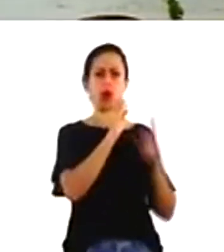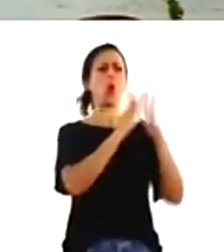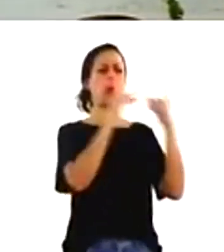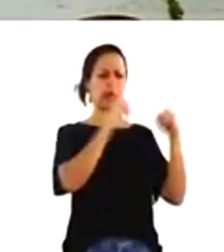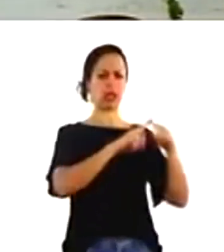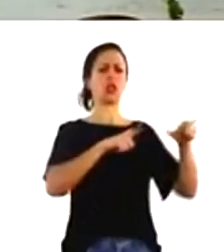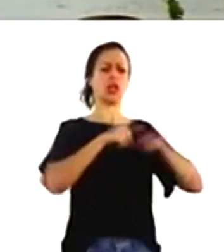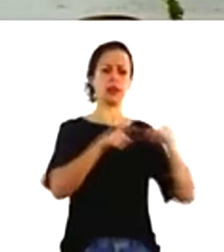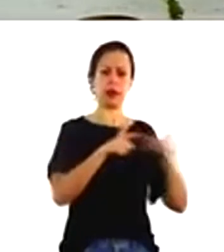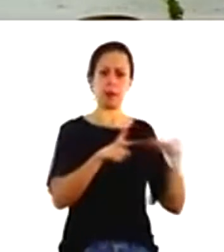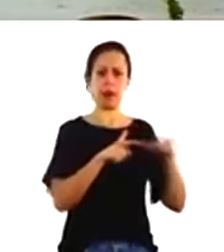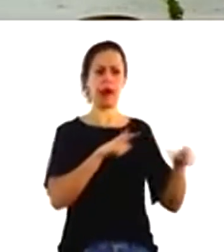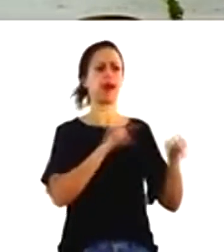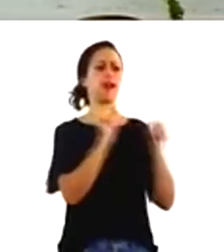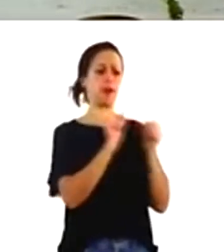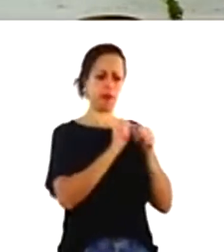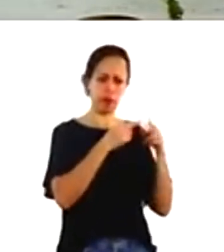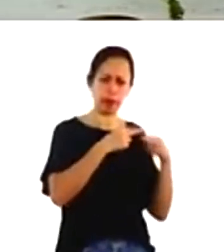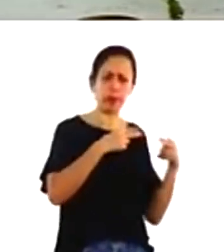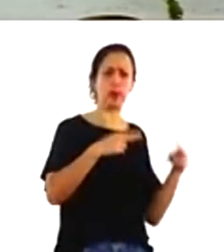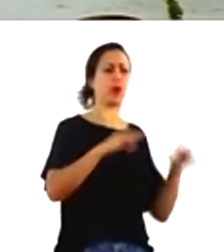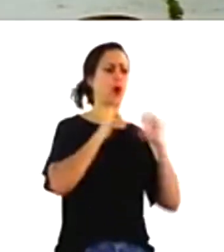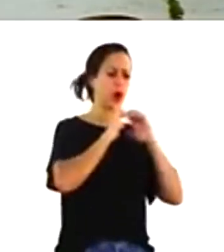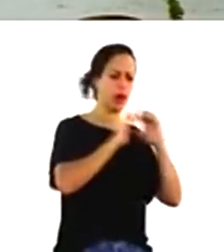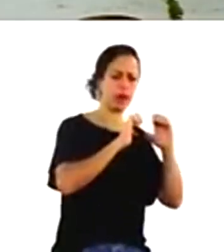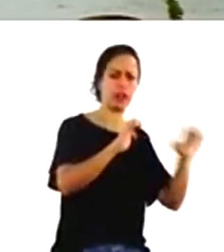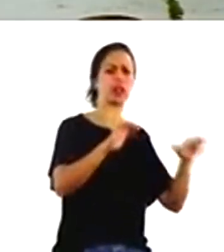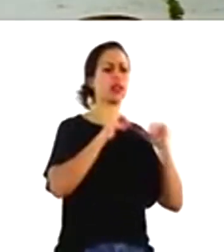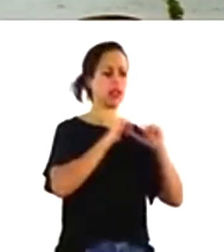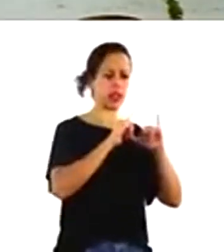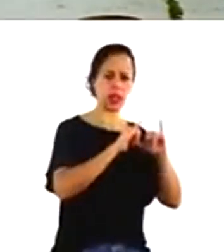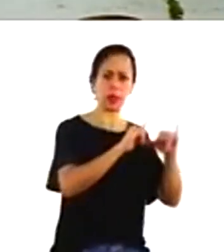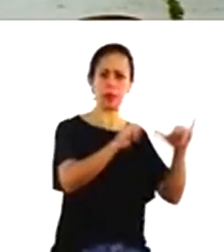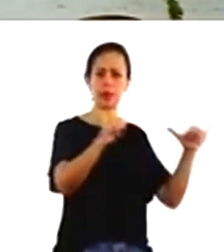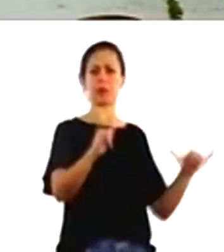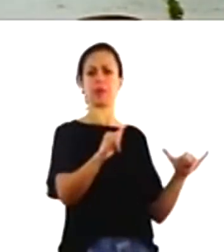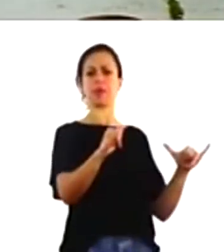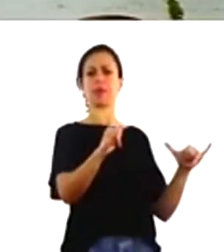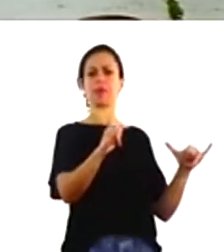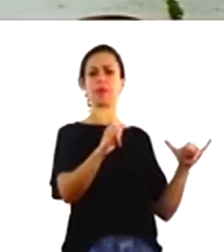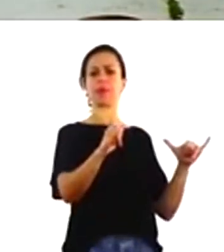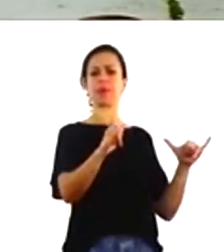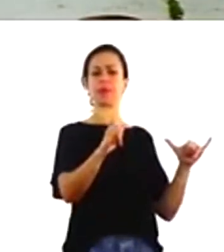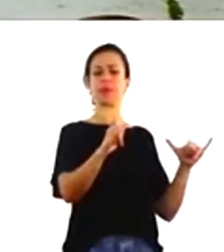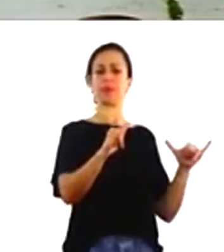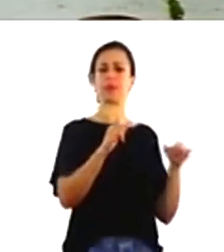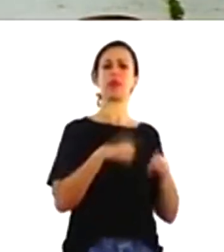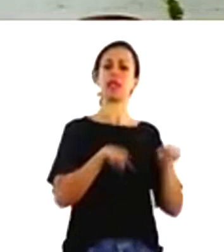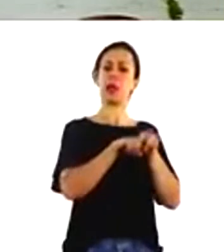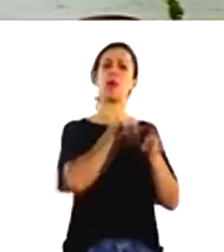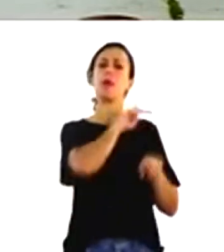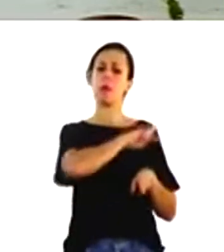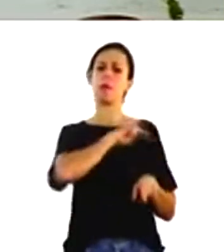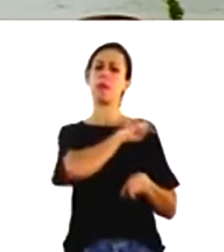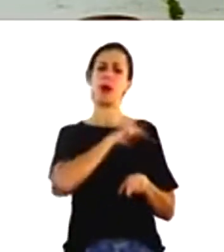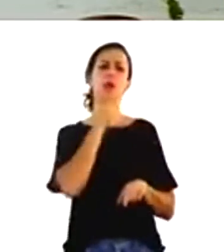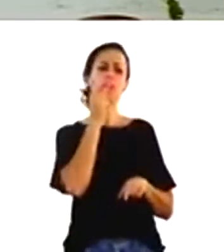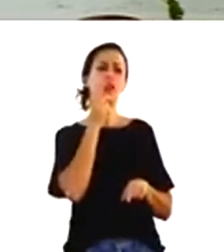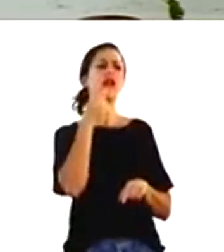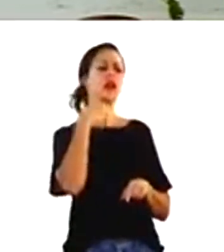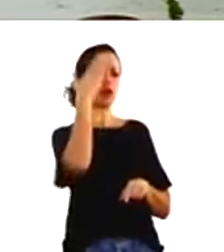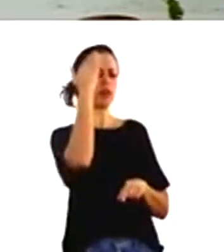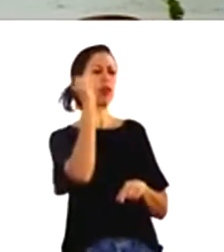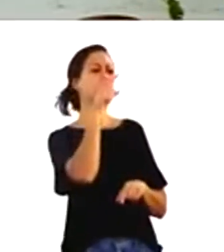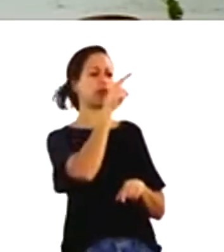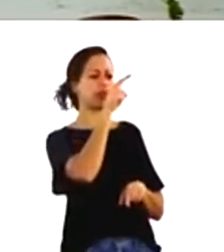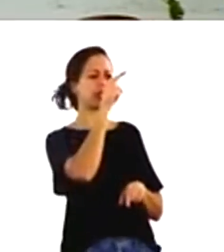os elogia. Então entramos no conteúdo da oração. Ele diz assim: assim que eu soube disso, eu